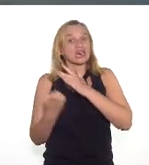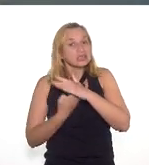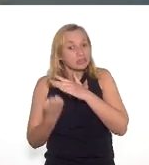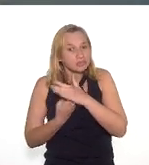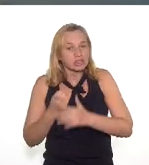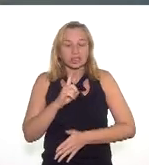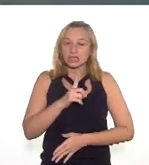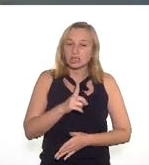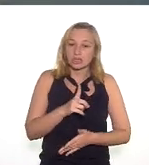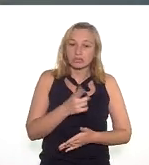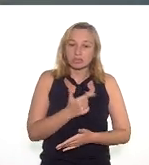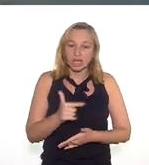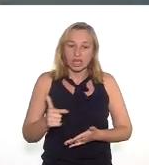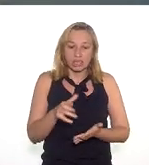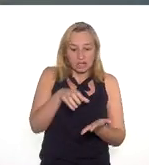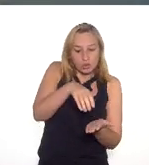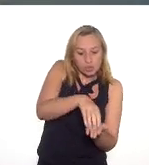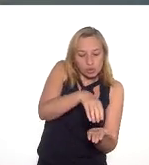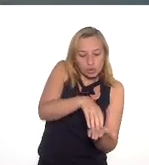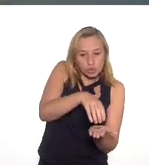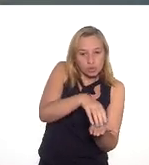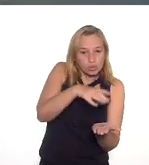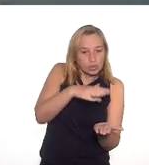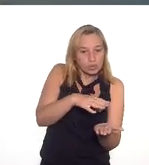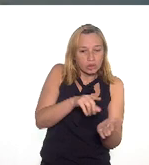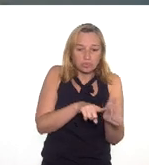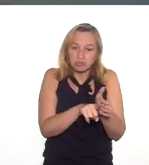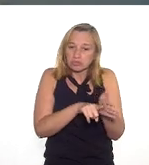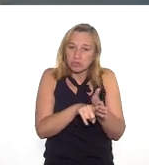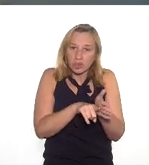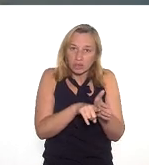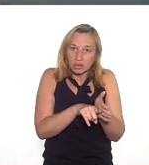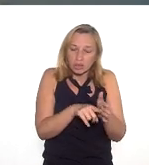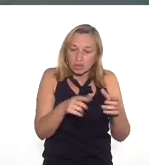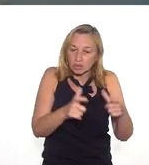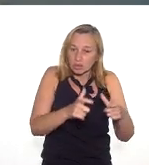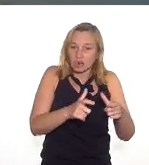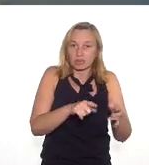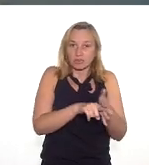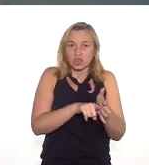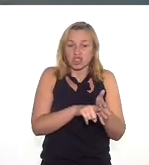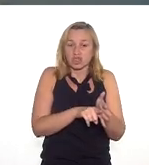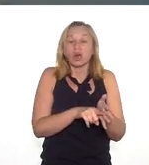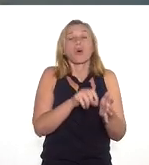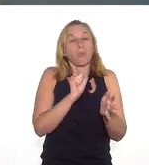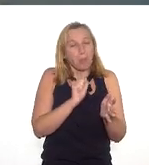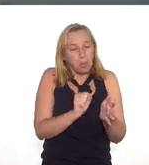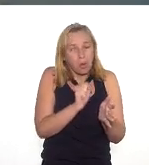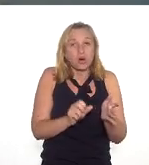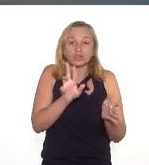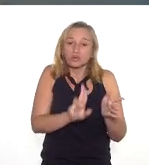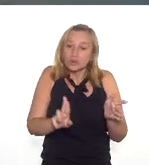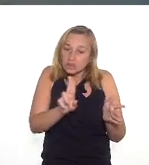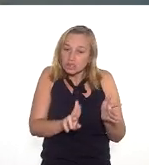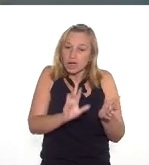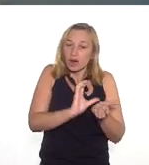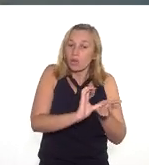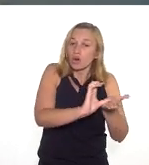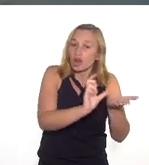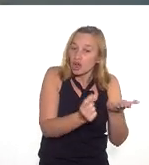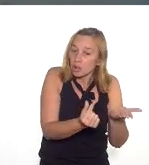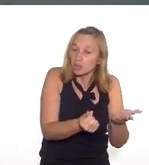que não têm centro de pesquisa, elas podem utilizar esse recurso